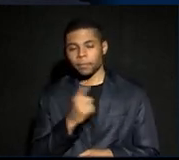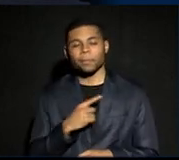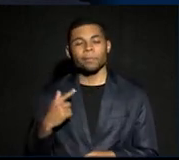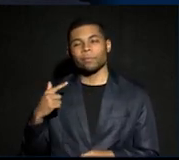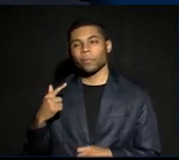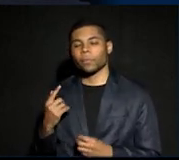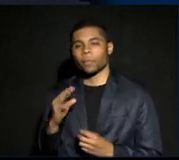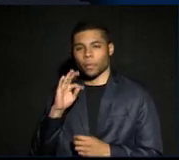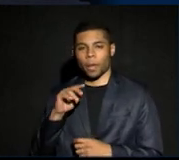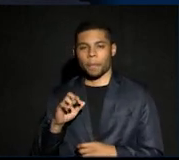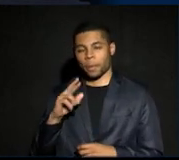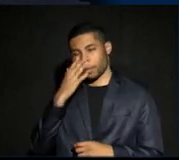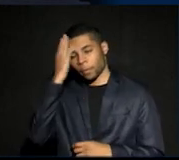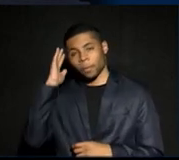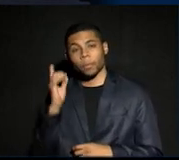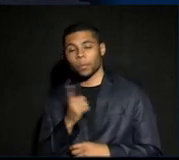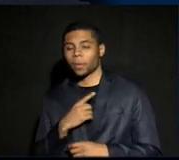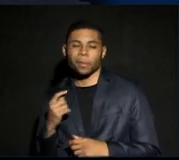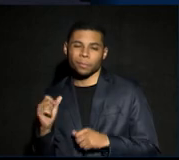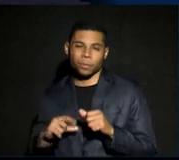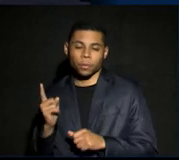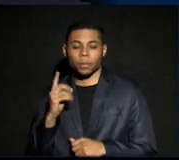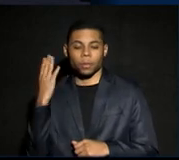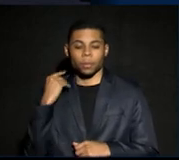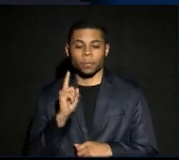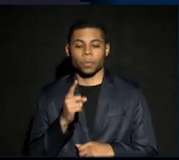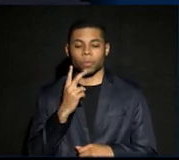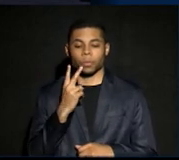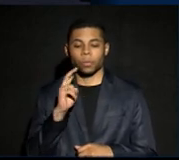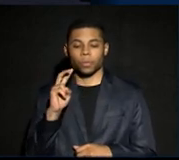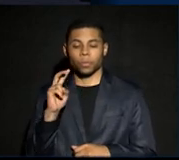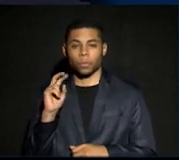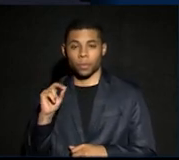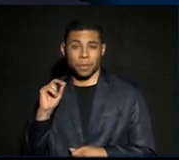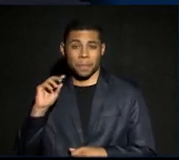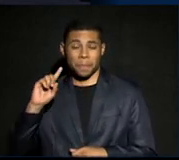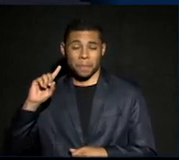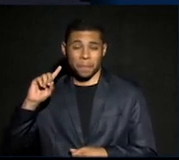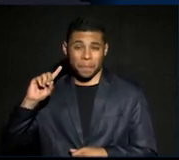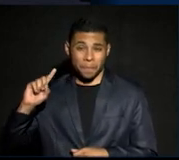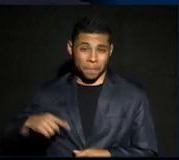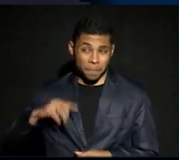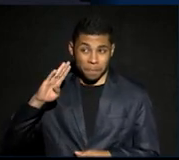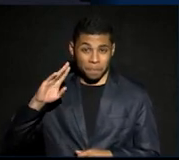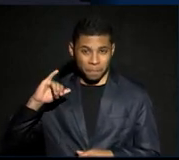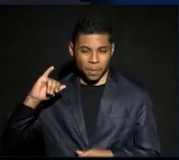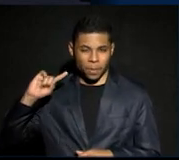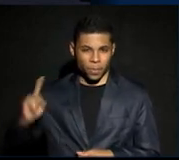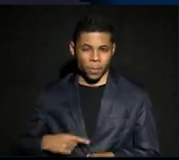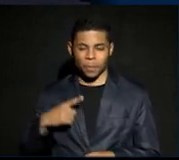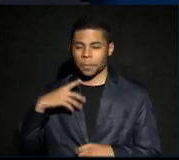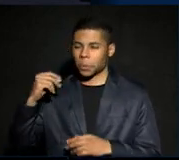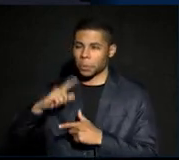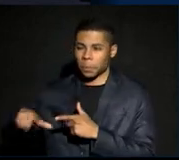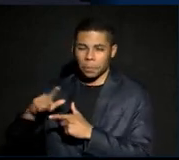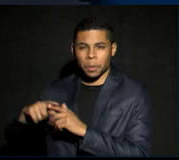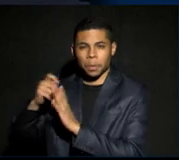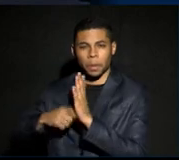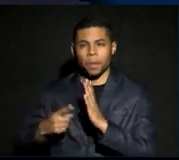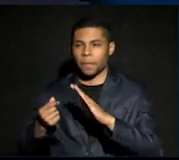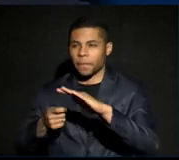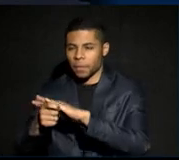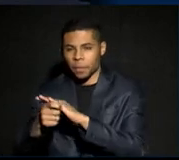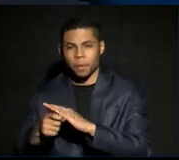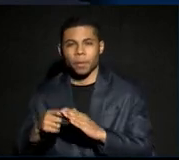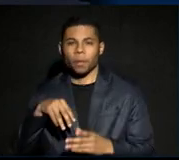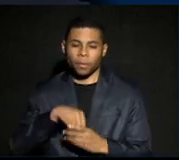wave coisa nenhuma. A gente começou com um déficit primário de 250 bilhões, com vários problemas de marcos regulatórios, com investimento